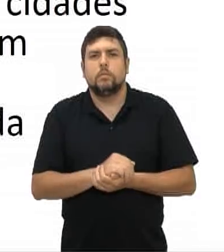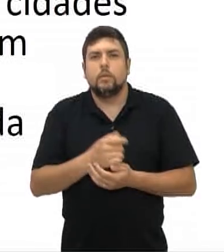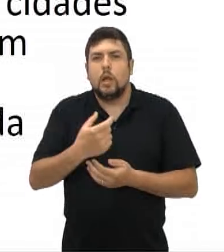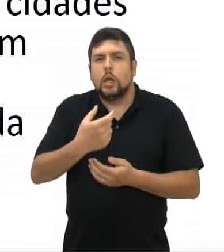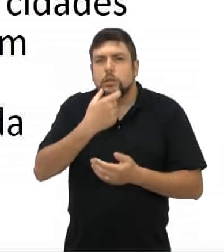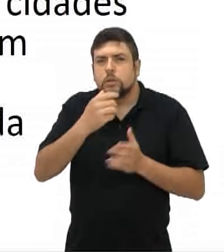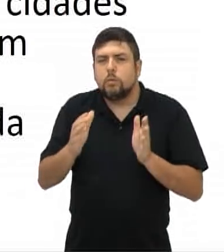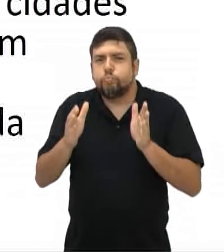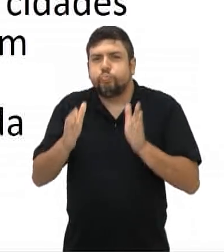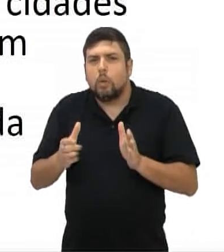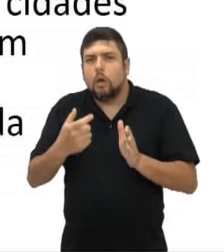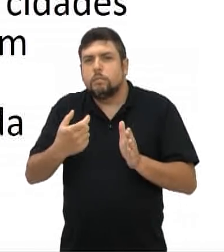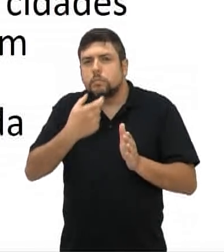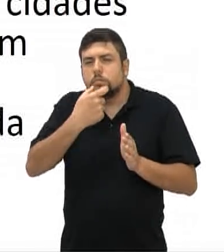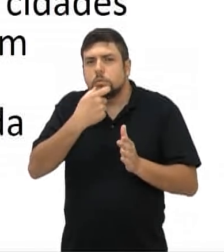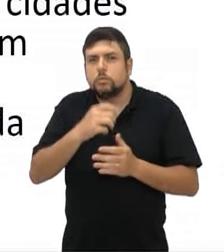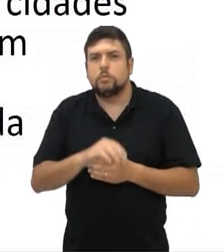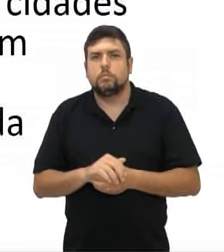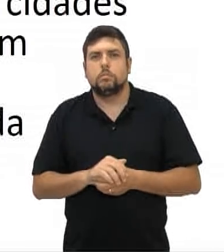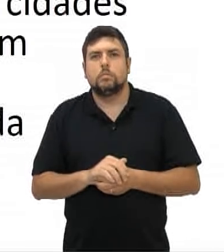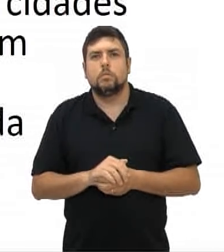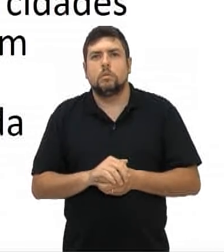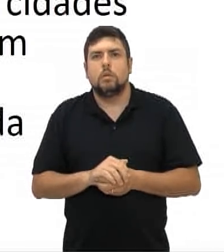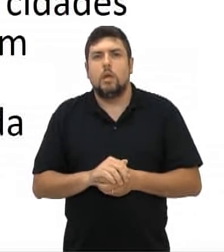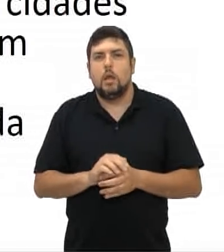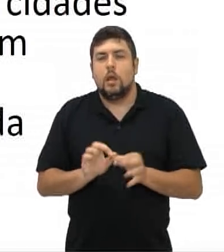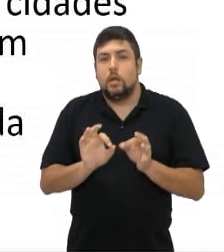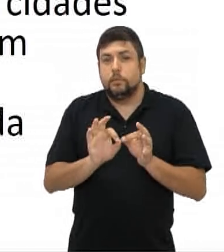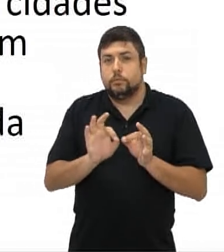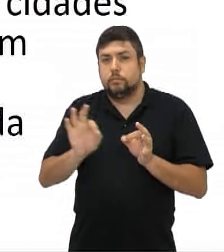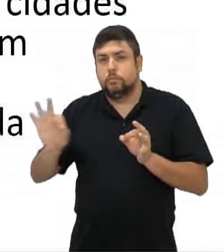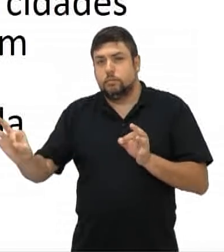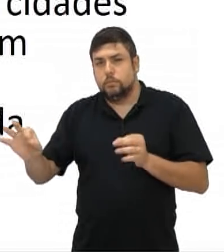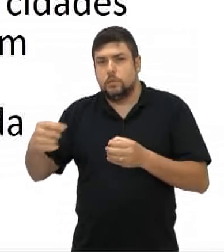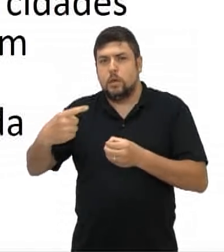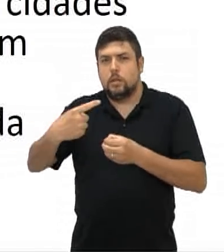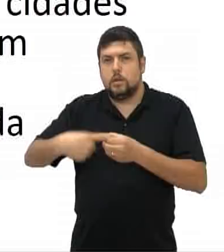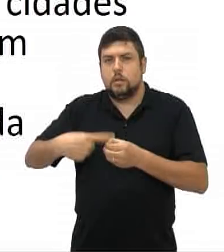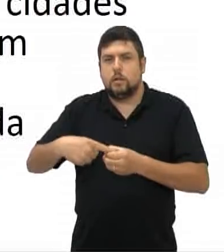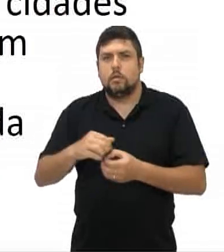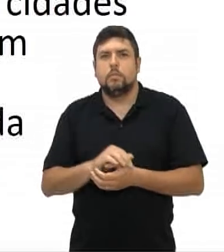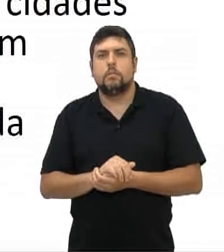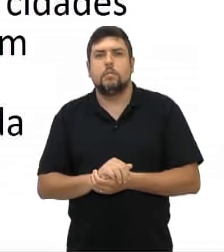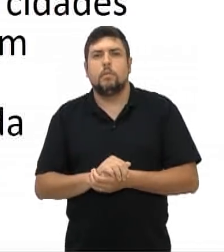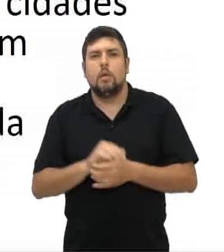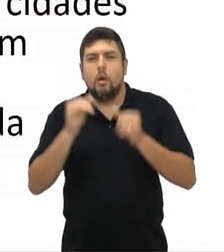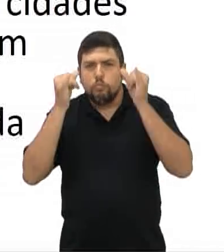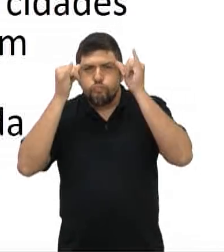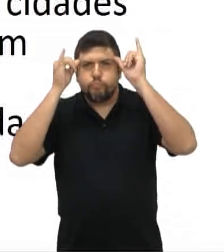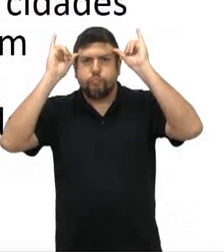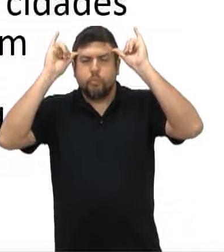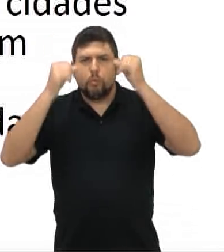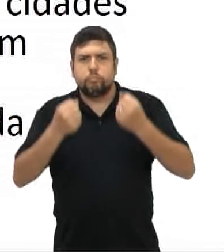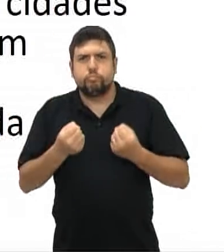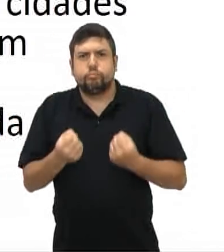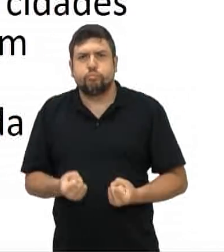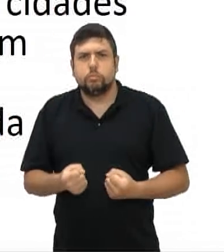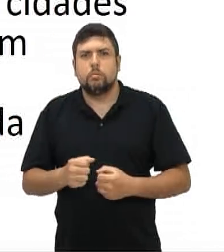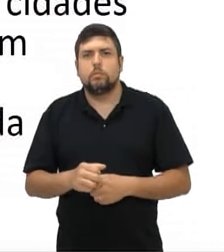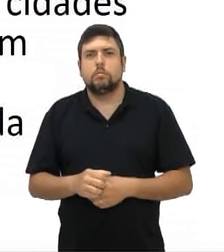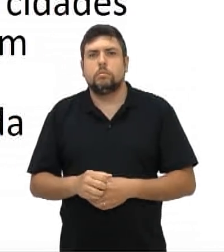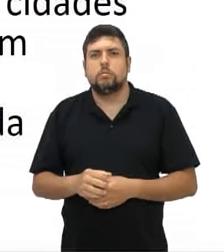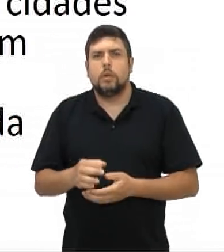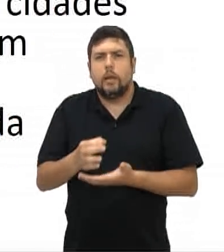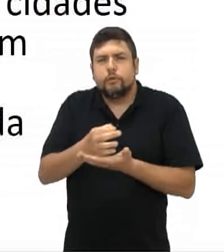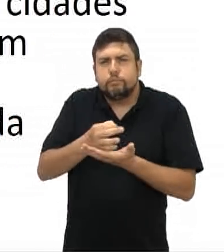biscoito, a distância entre duas cidades, a massa corporal de um boi, a massa de uma moeda